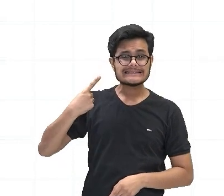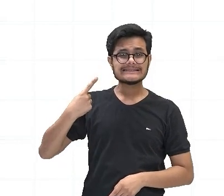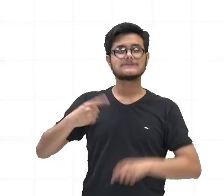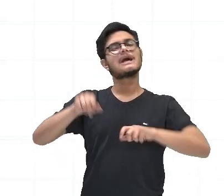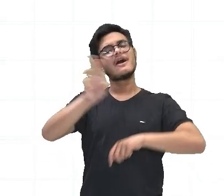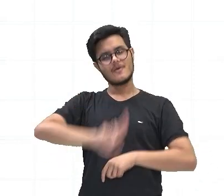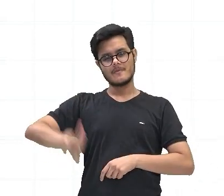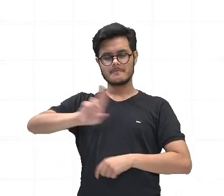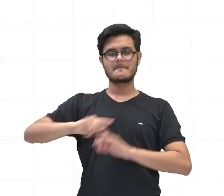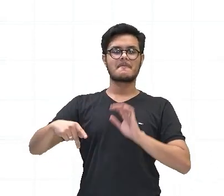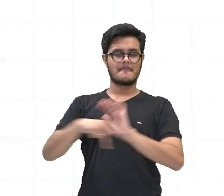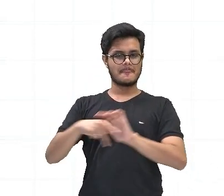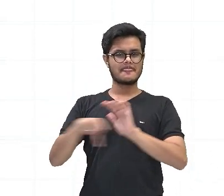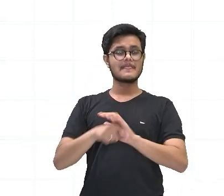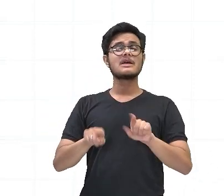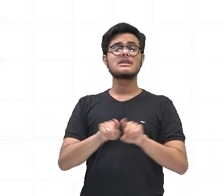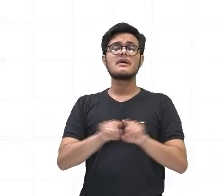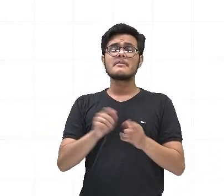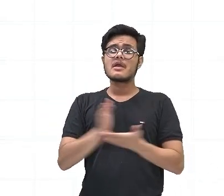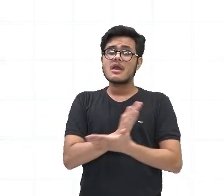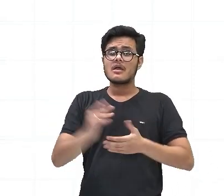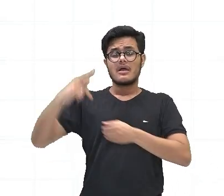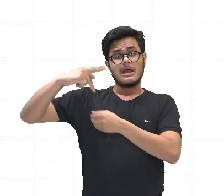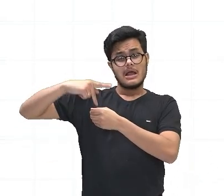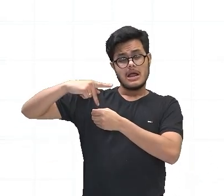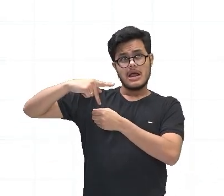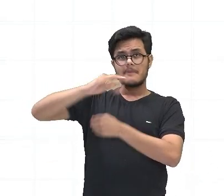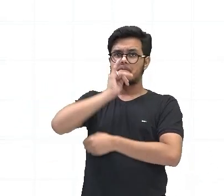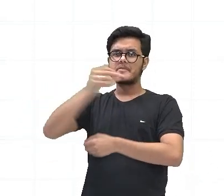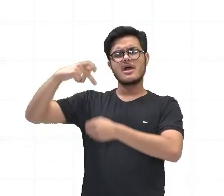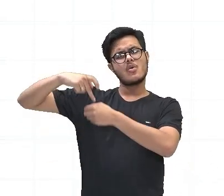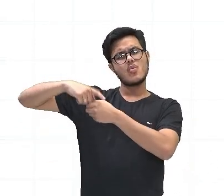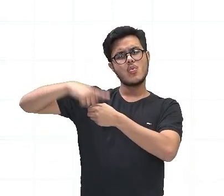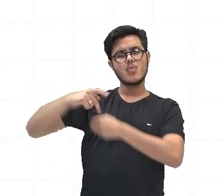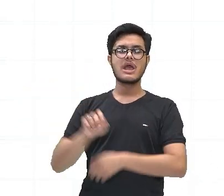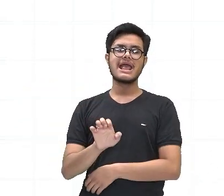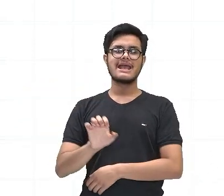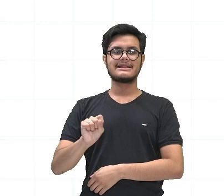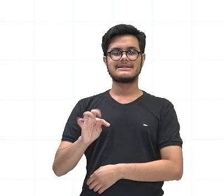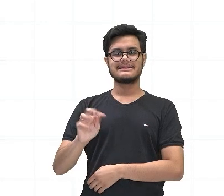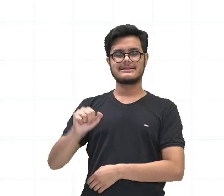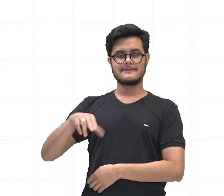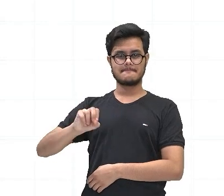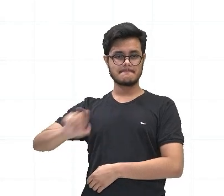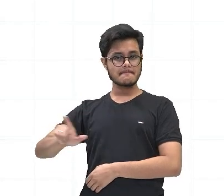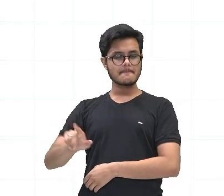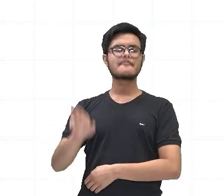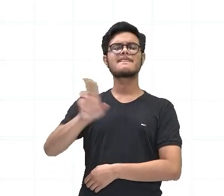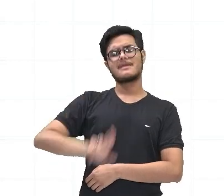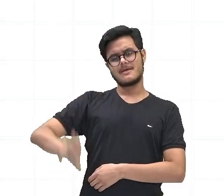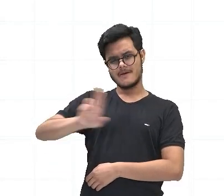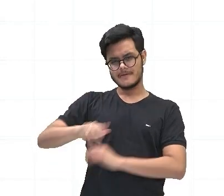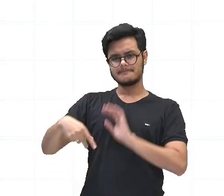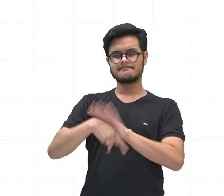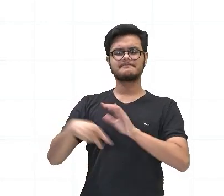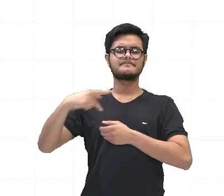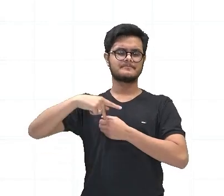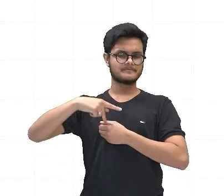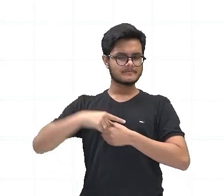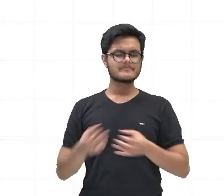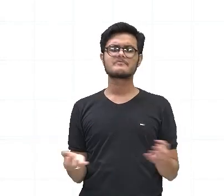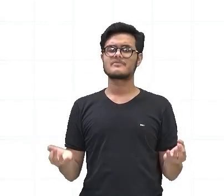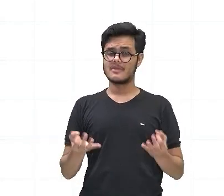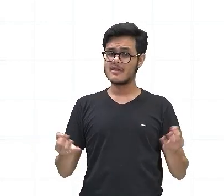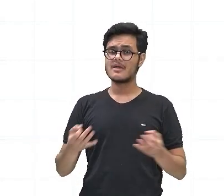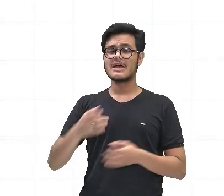para a produção de biocombustíveis como o etanol, né? Então você tem aí como esse combustível ele é extraído, né,